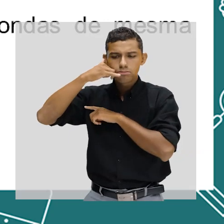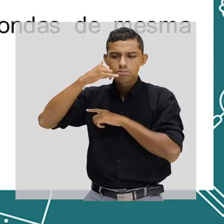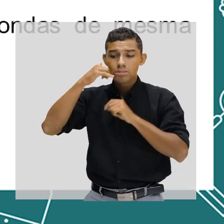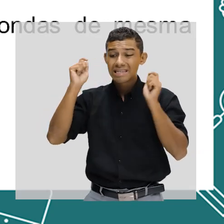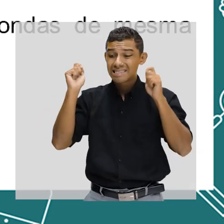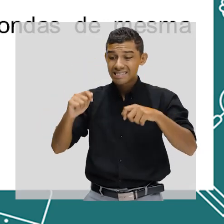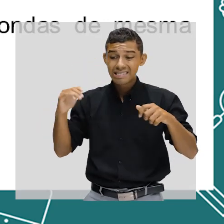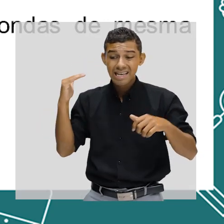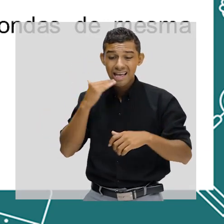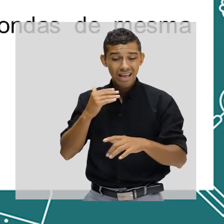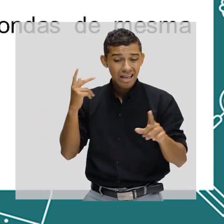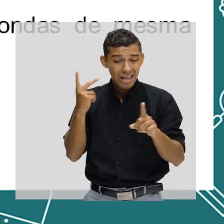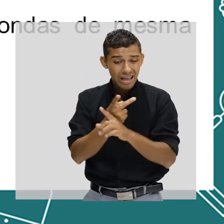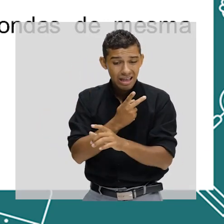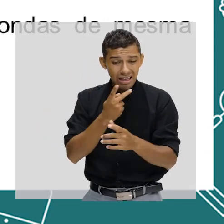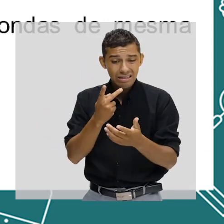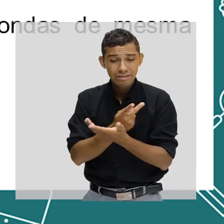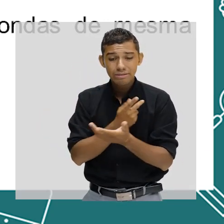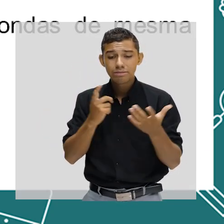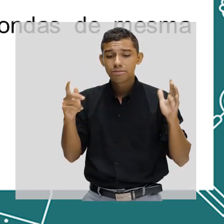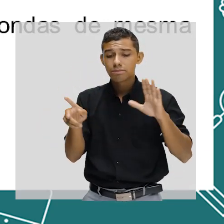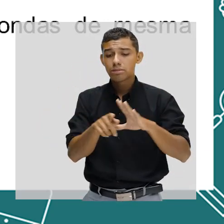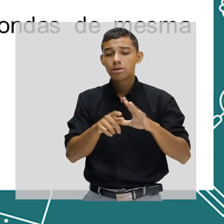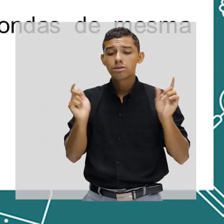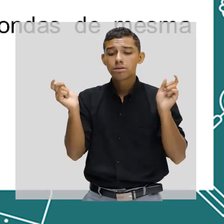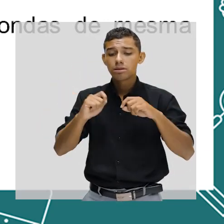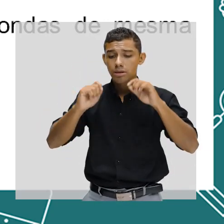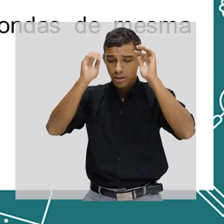microondas emitidas pelos celulares